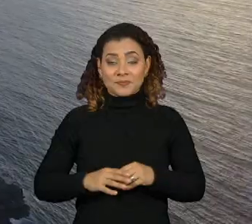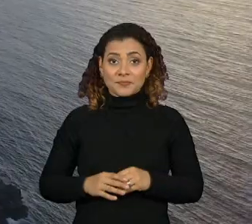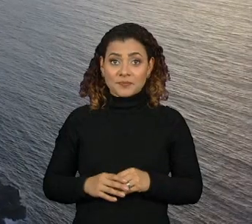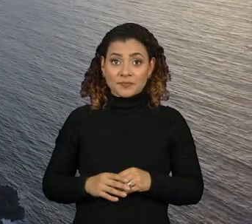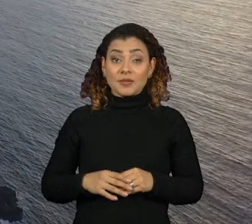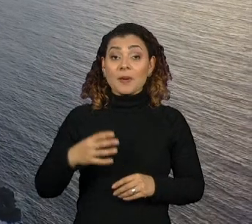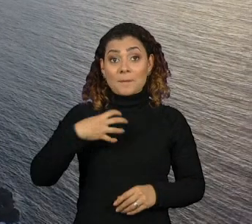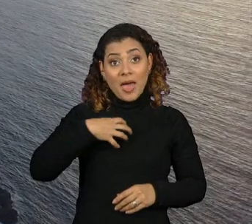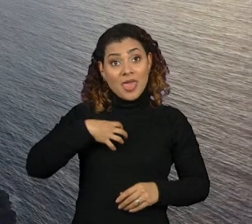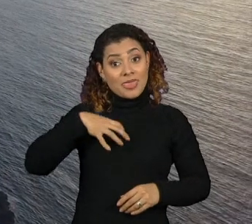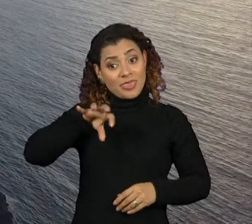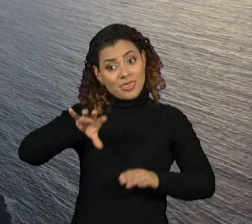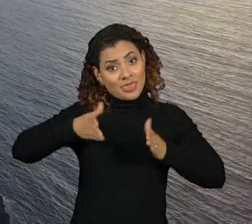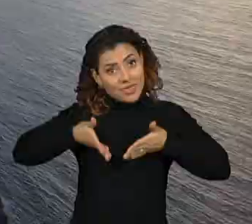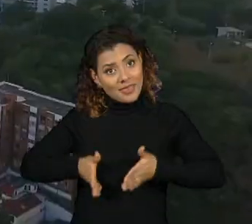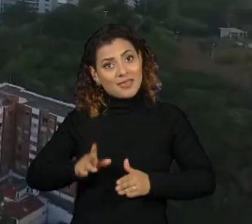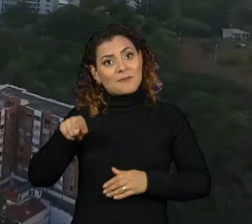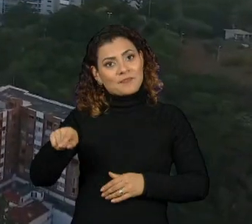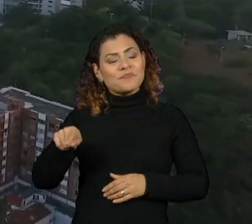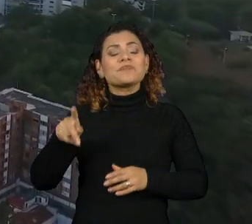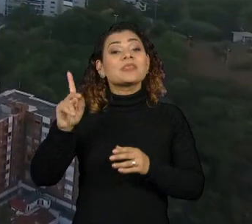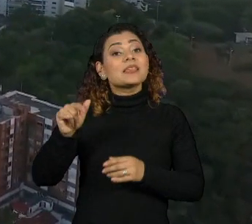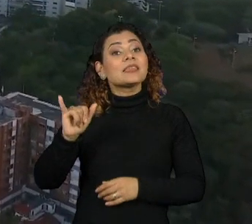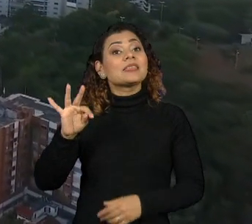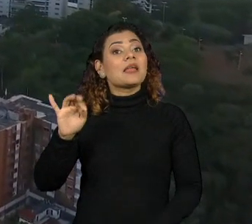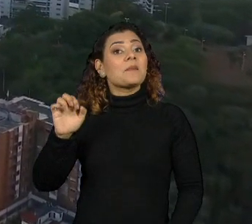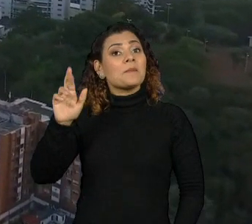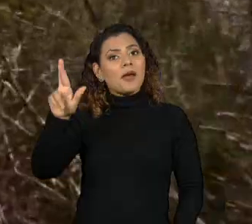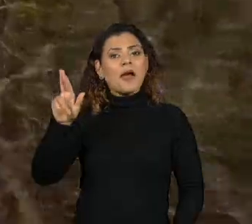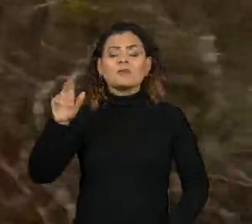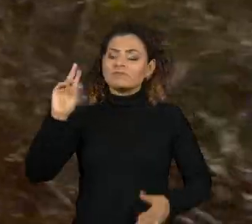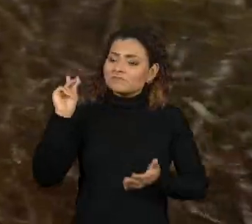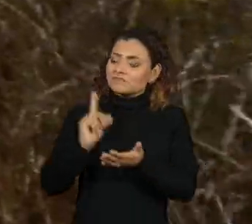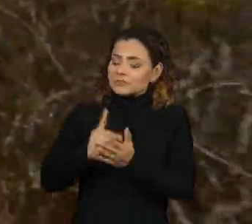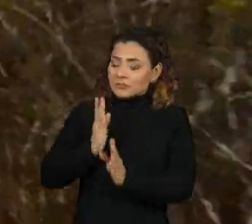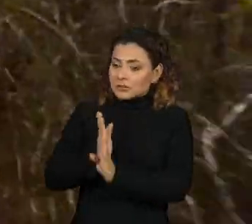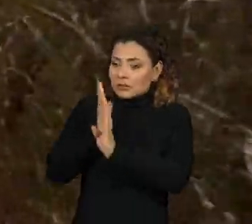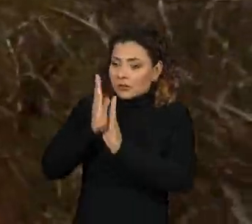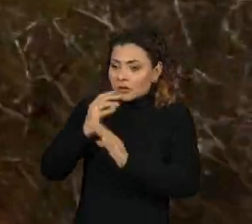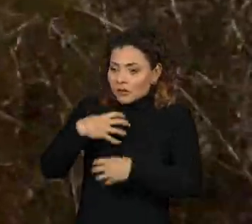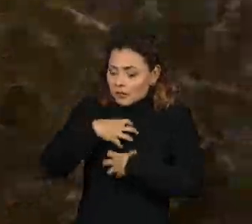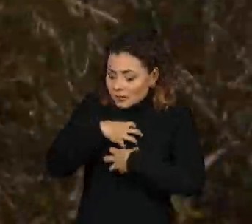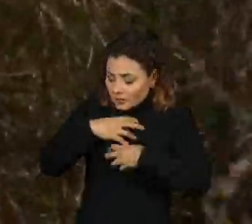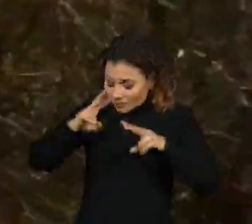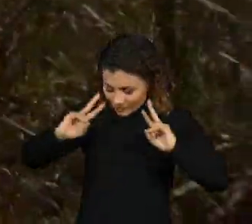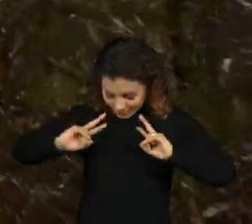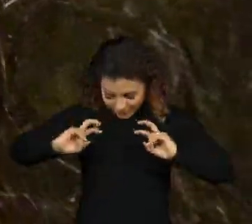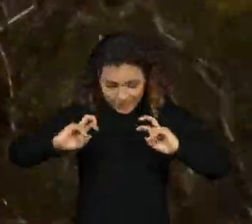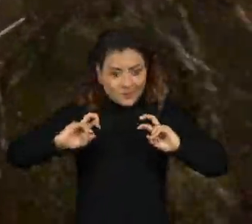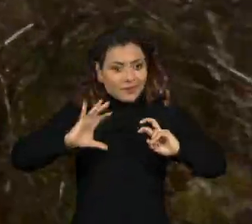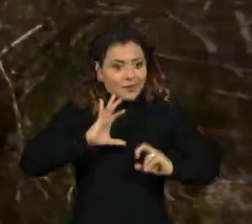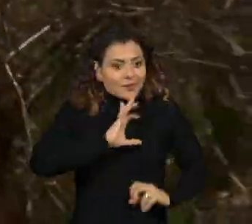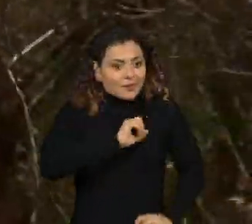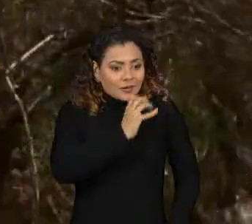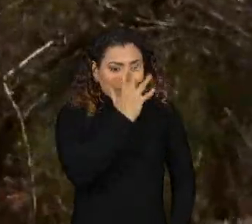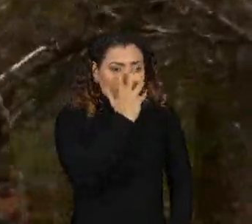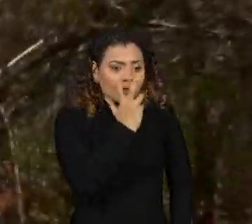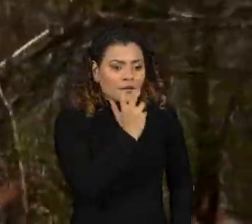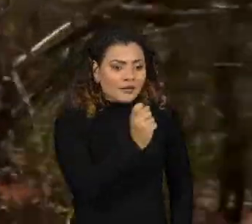Baiano de Salvador, Itamar Vieira Júnior se encontrou mesmo na beleza ressequida da Caatinga.